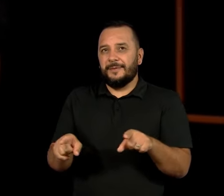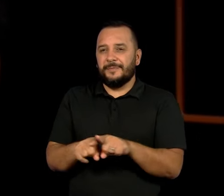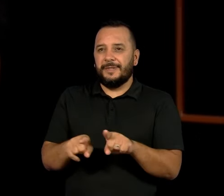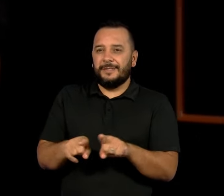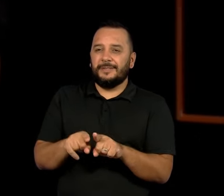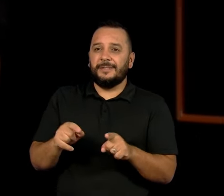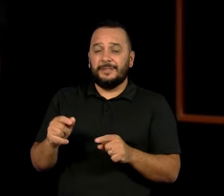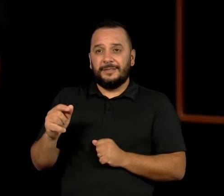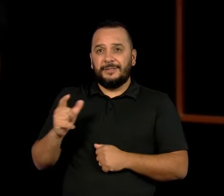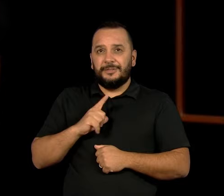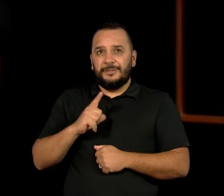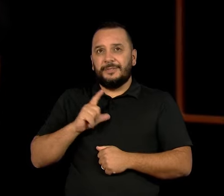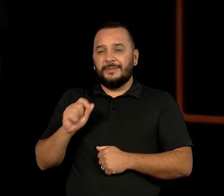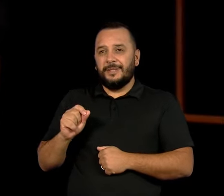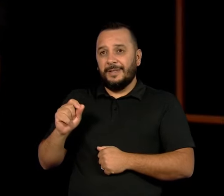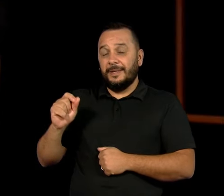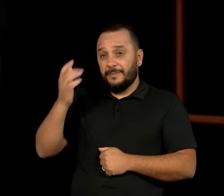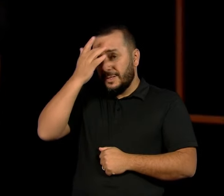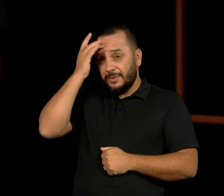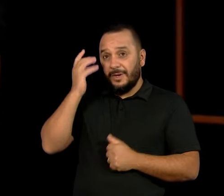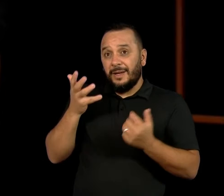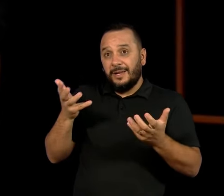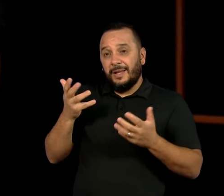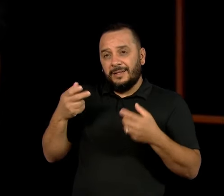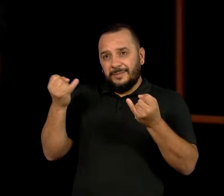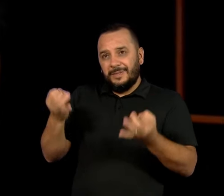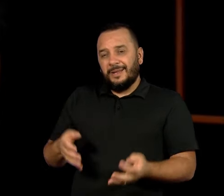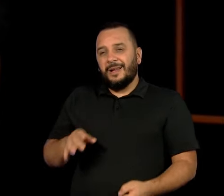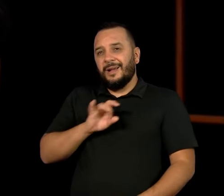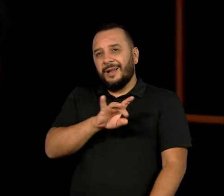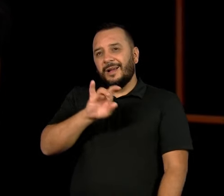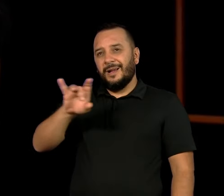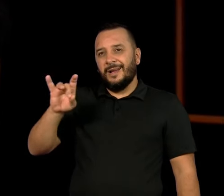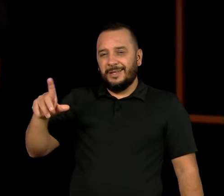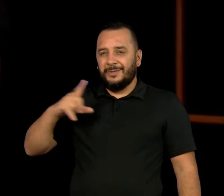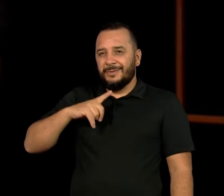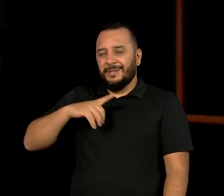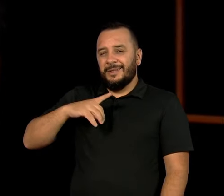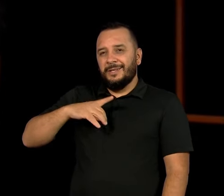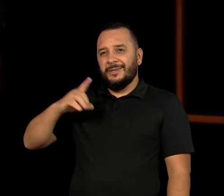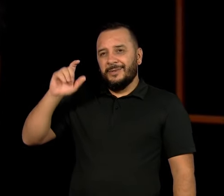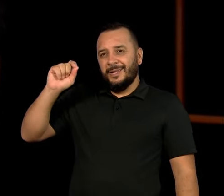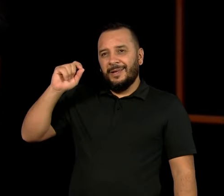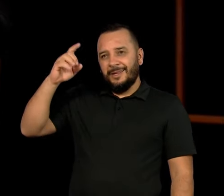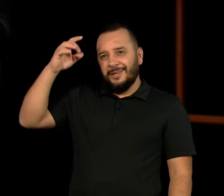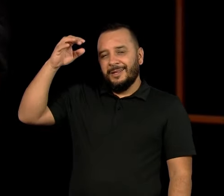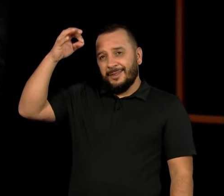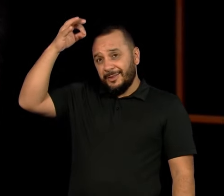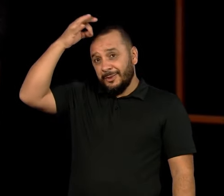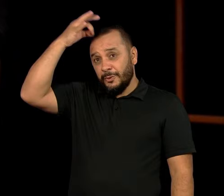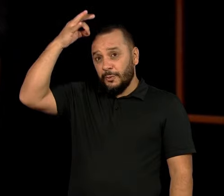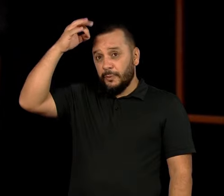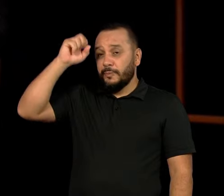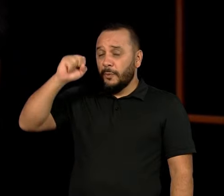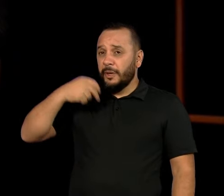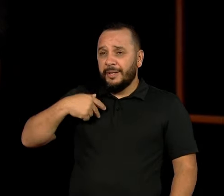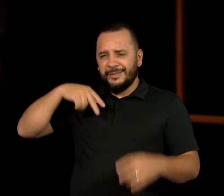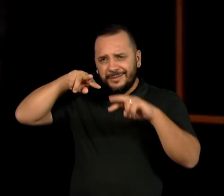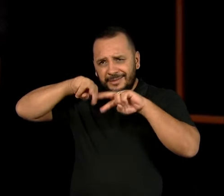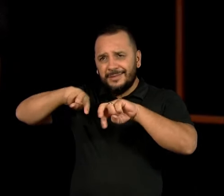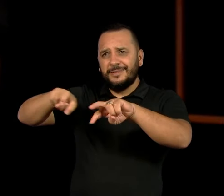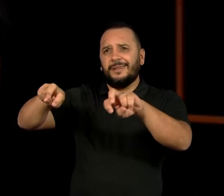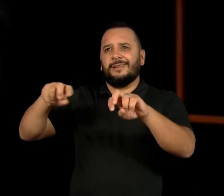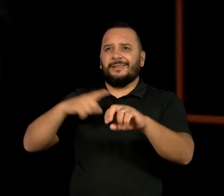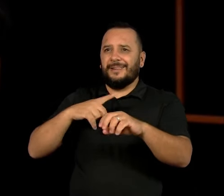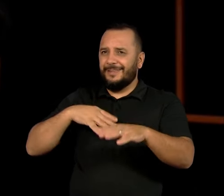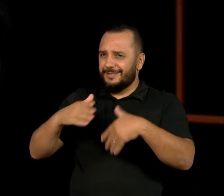a vontade de dizer para as pessoas que cada um tem um dom, cada um de nós tem dons que podem ser explorados, que podem ser